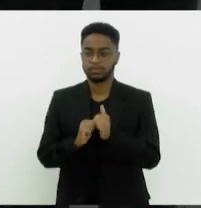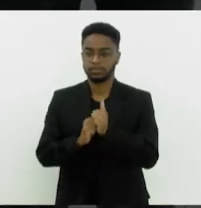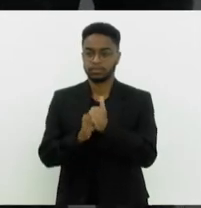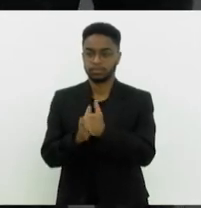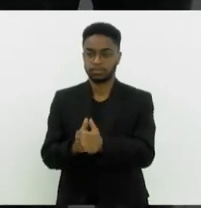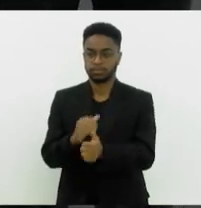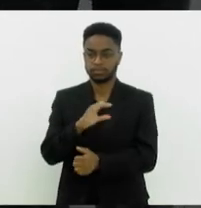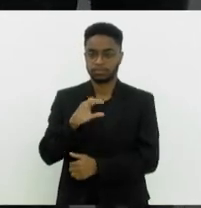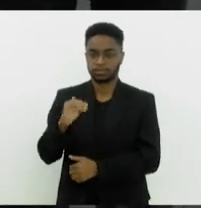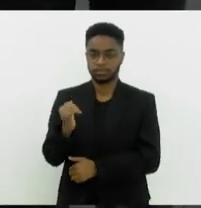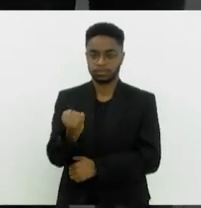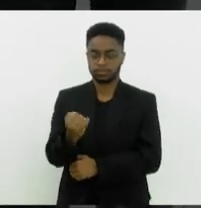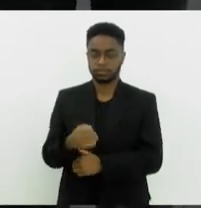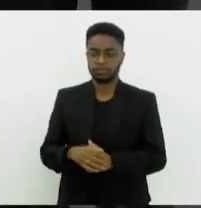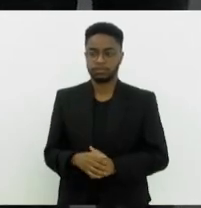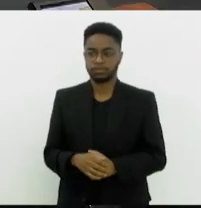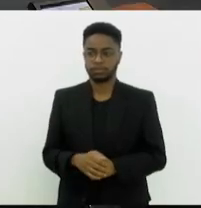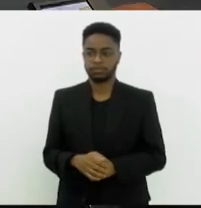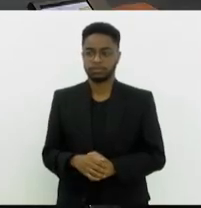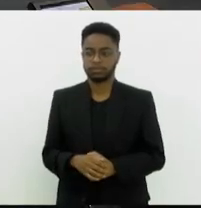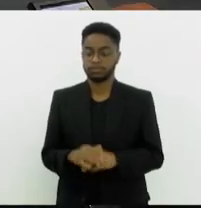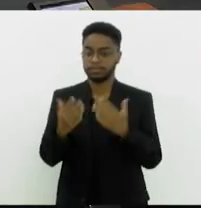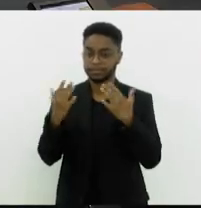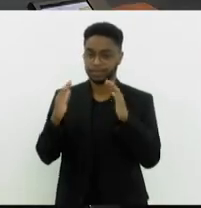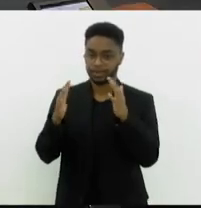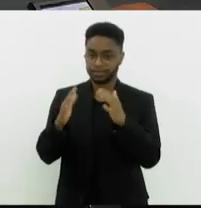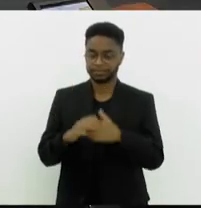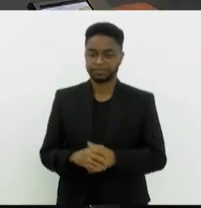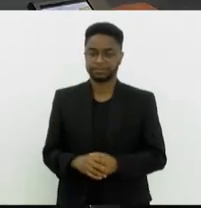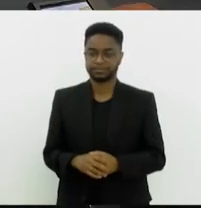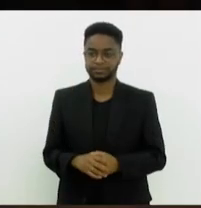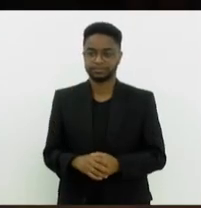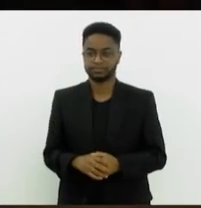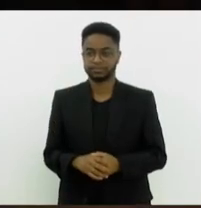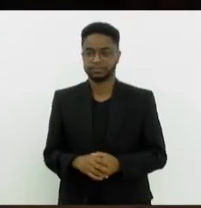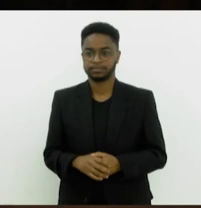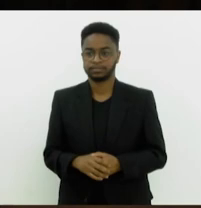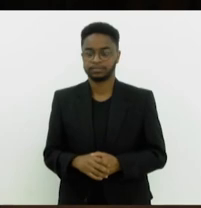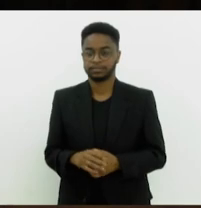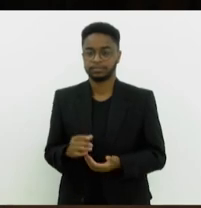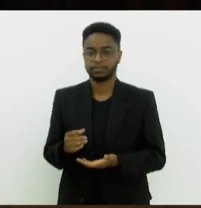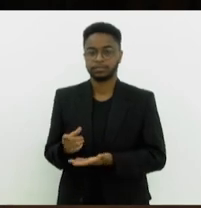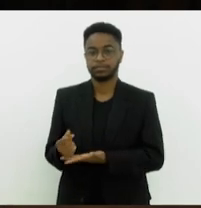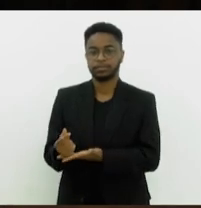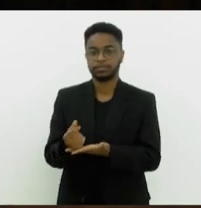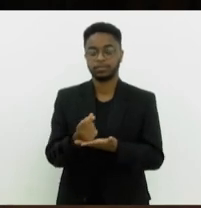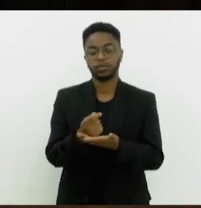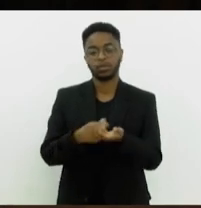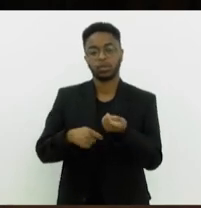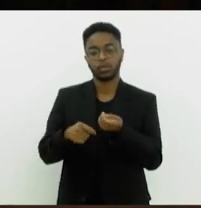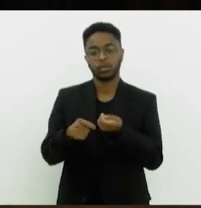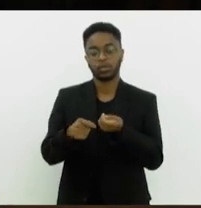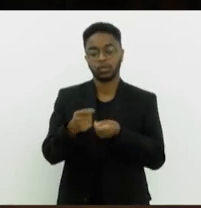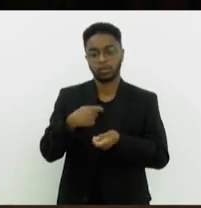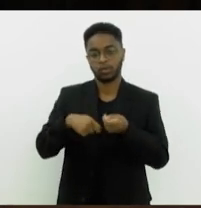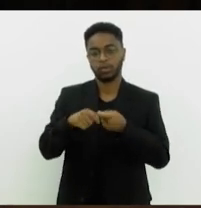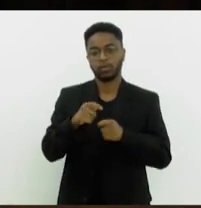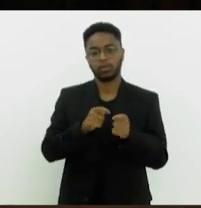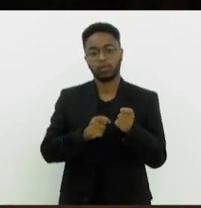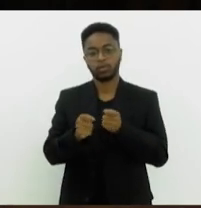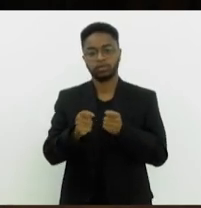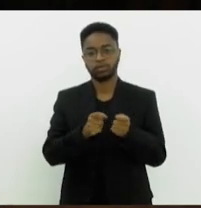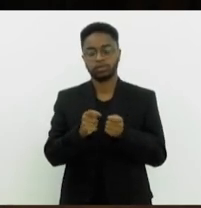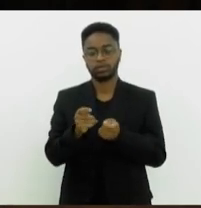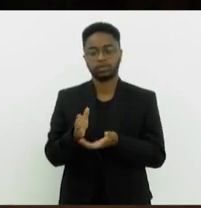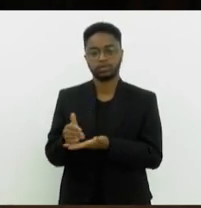Acompanho a CCJ, senhor presidente. Parabéns, Valdo Seaza. Tributação, controle e arrecadação estadual